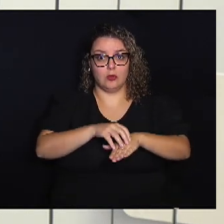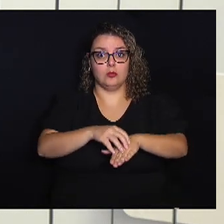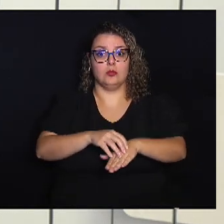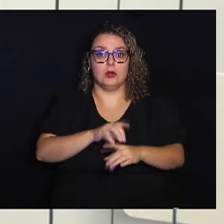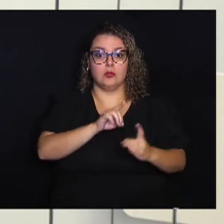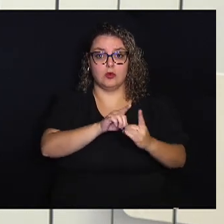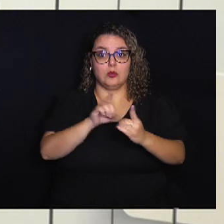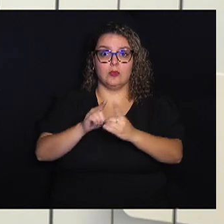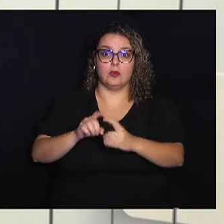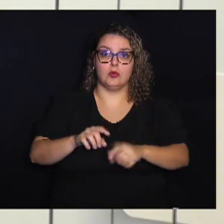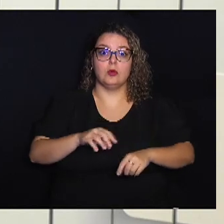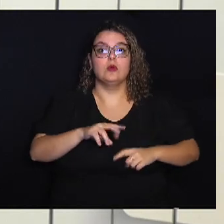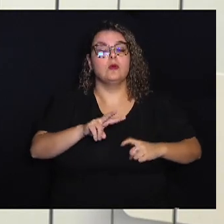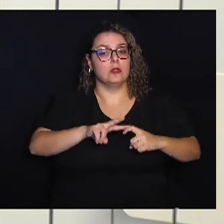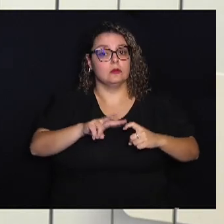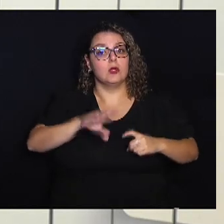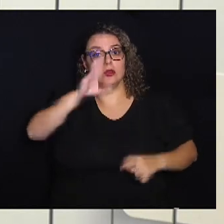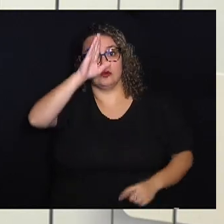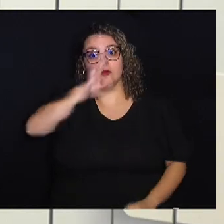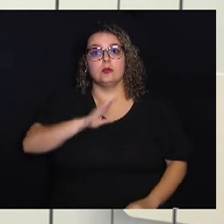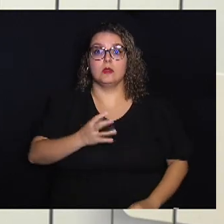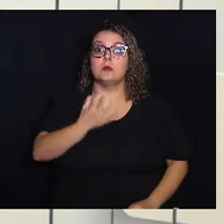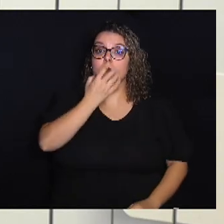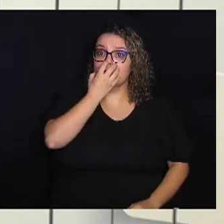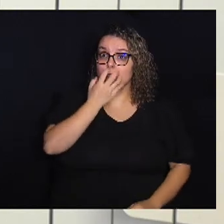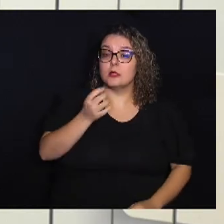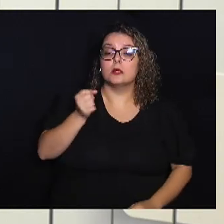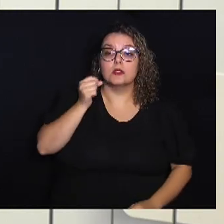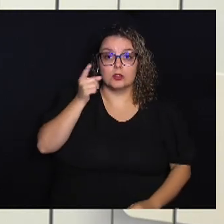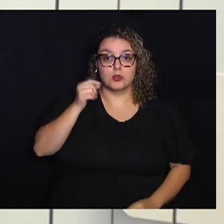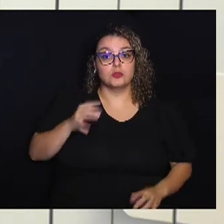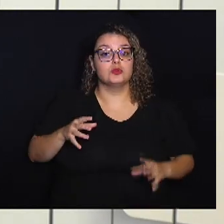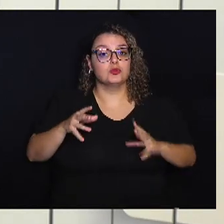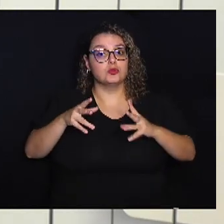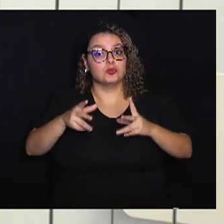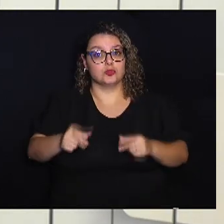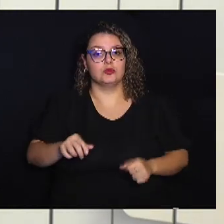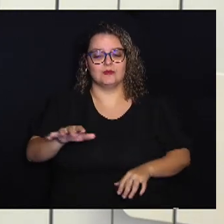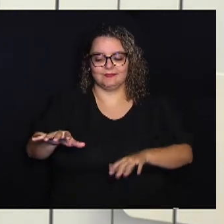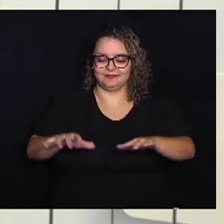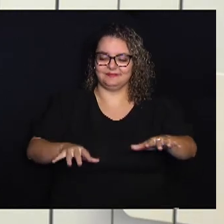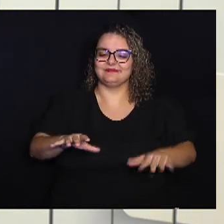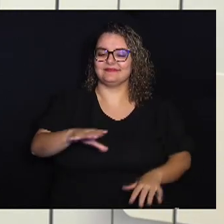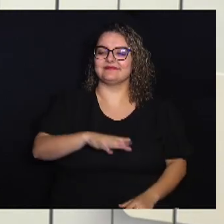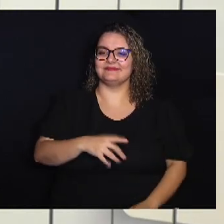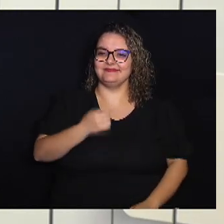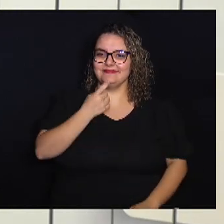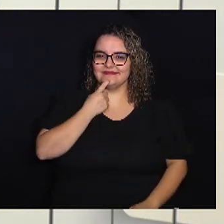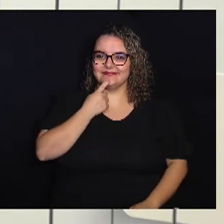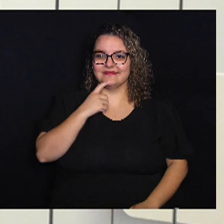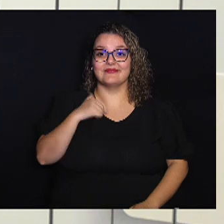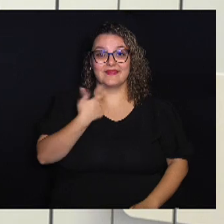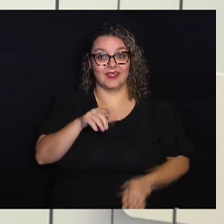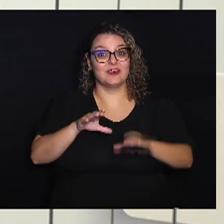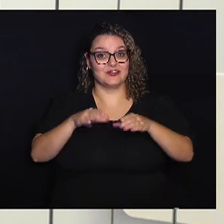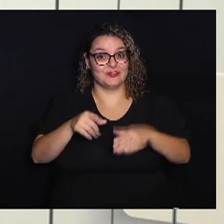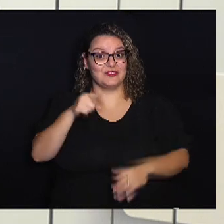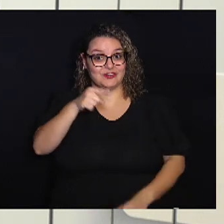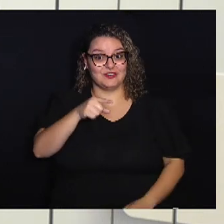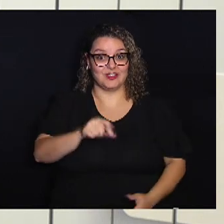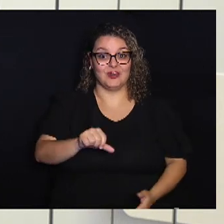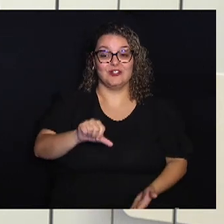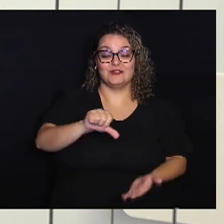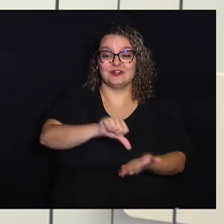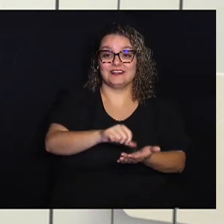atendimento veterinário gratuito para cães e gatos de todas as regiões da cidade. A nossa equipe está hoje na